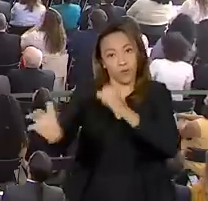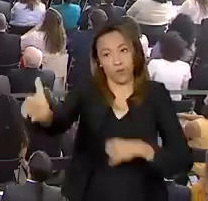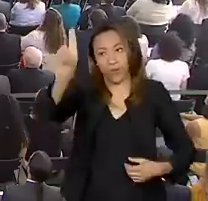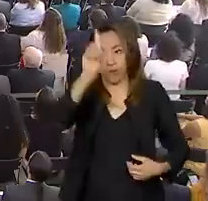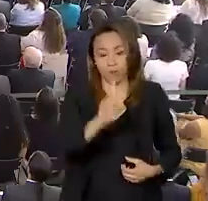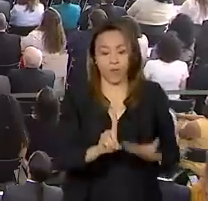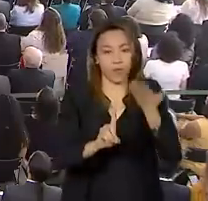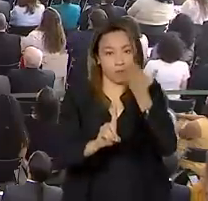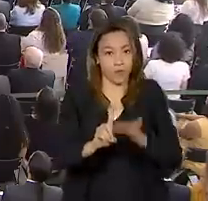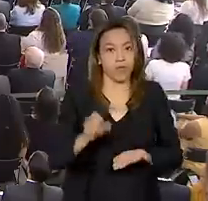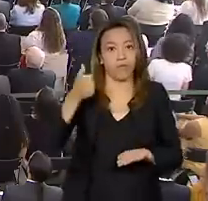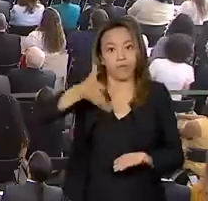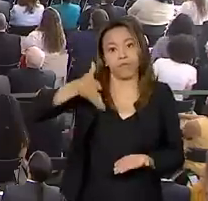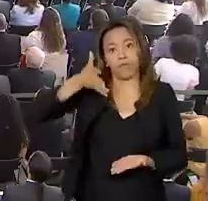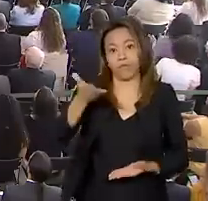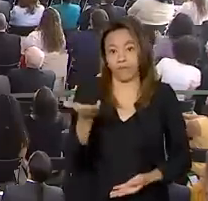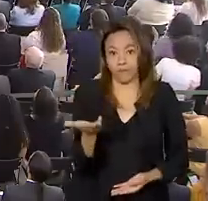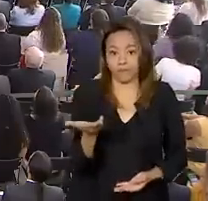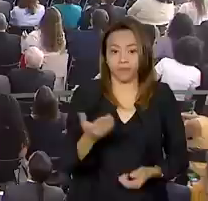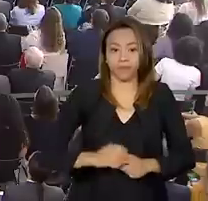palavra.